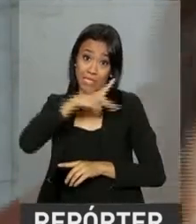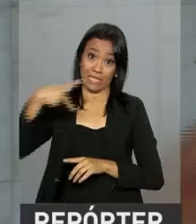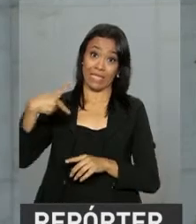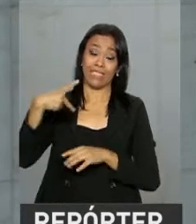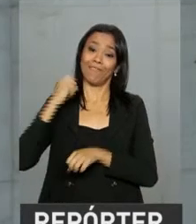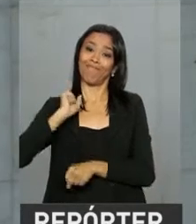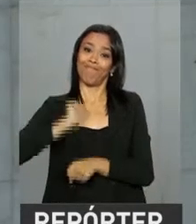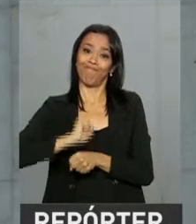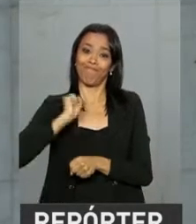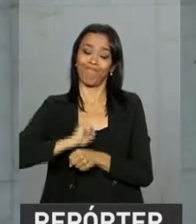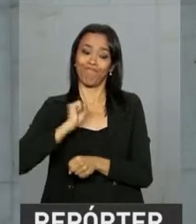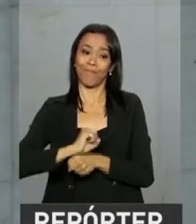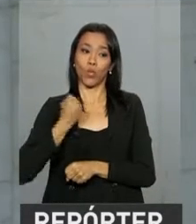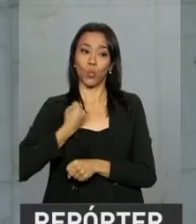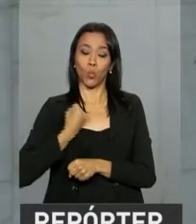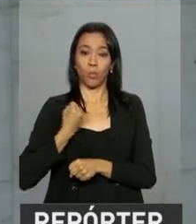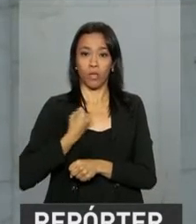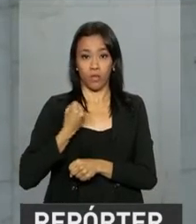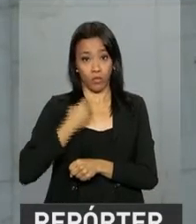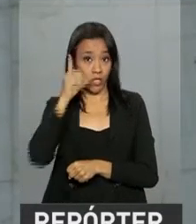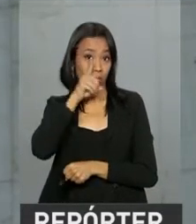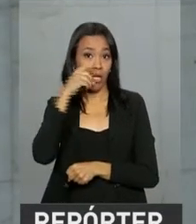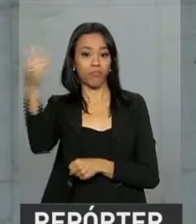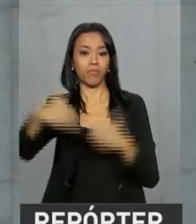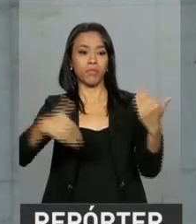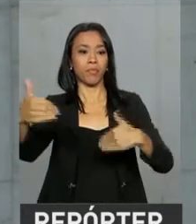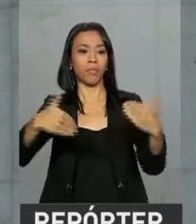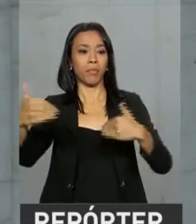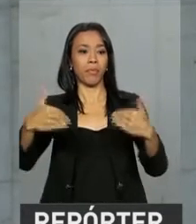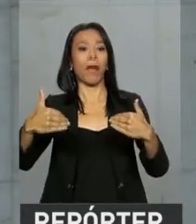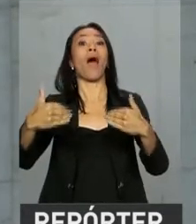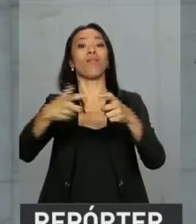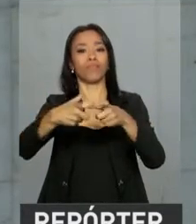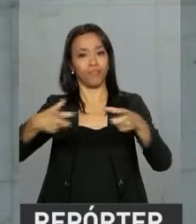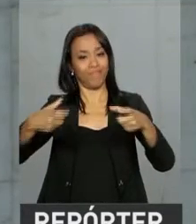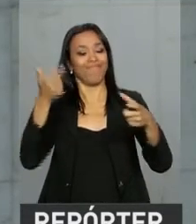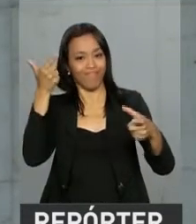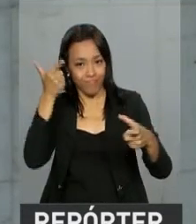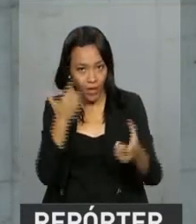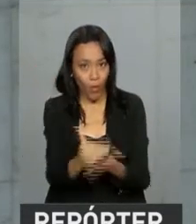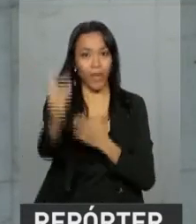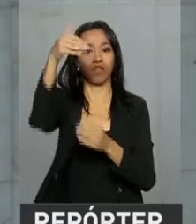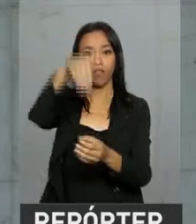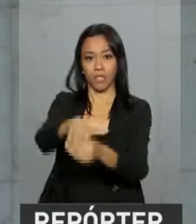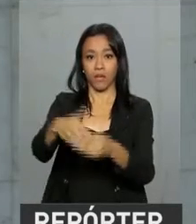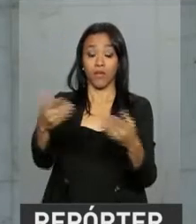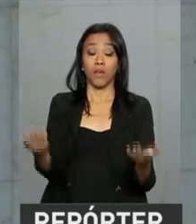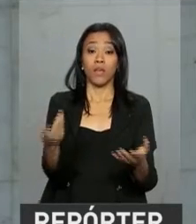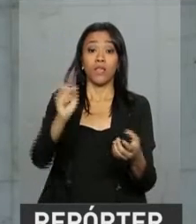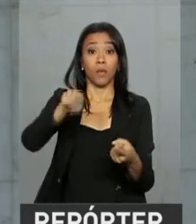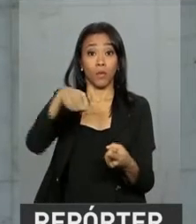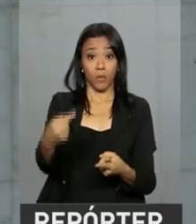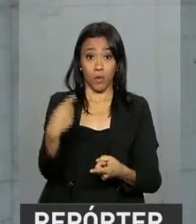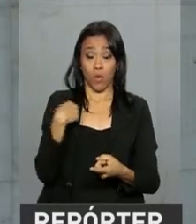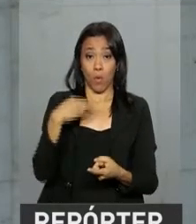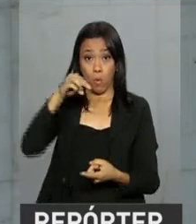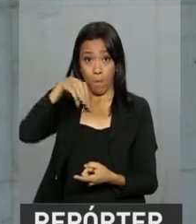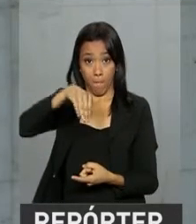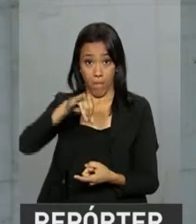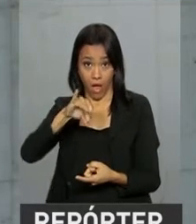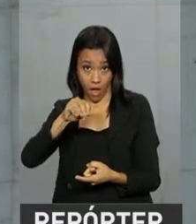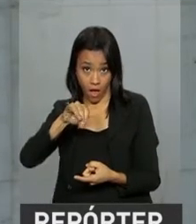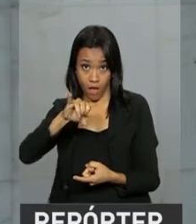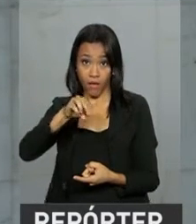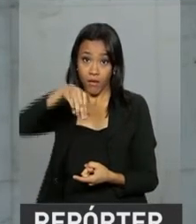aguarda o número mínimo de deputados para iniciar essa votação podendo me concedeu entrevista coletiva agora há pouco aqui no salão verde e